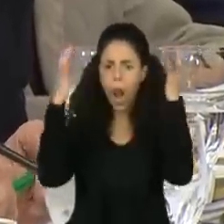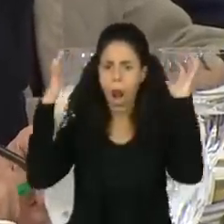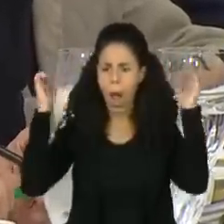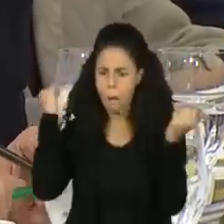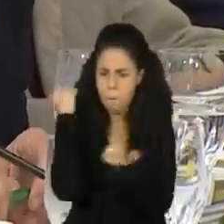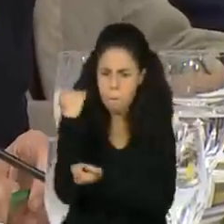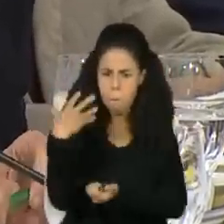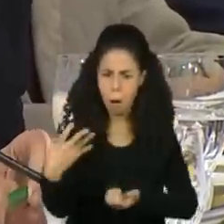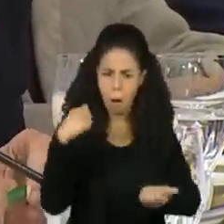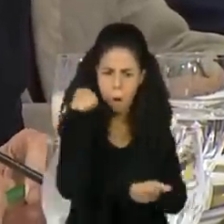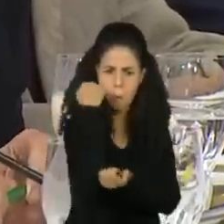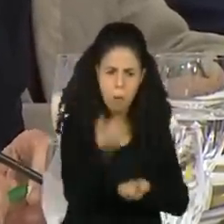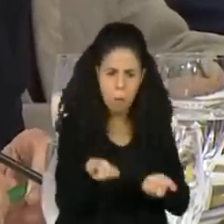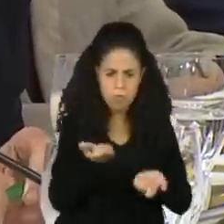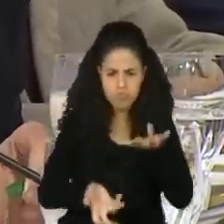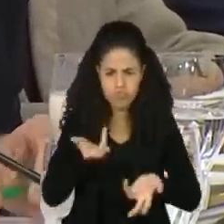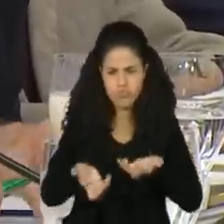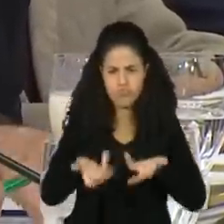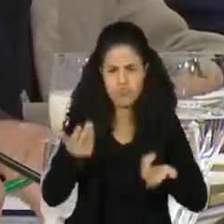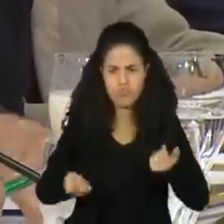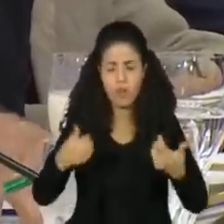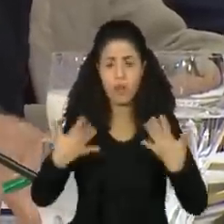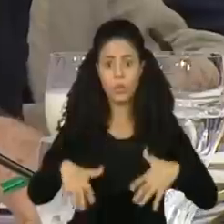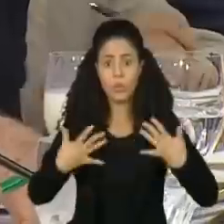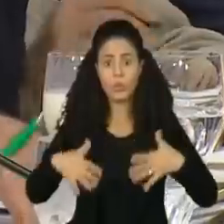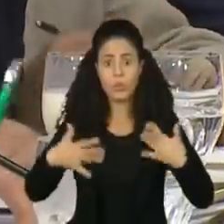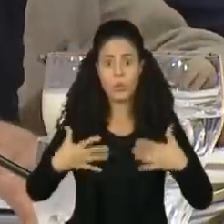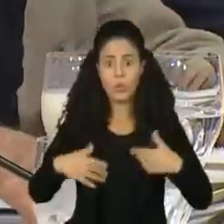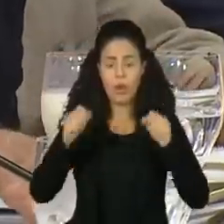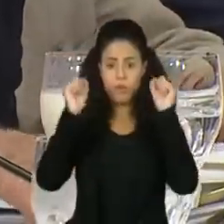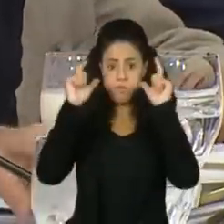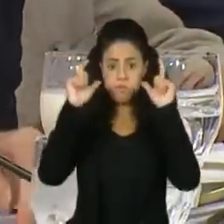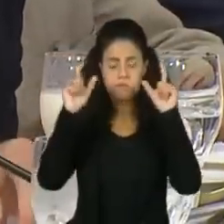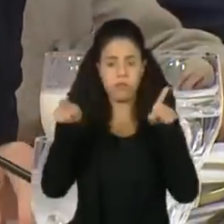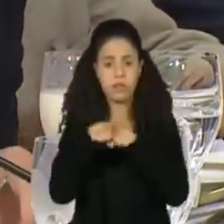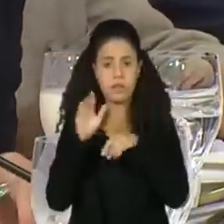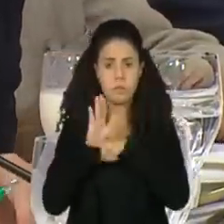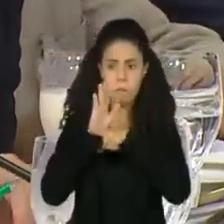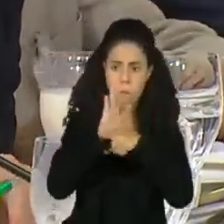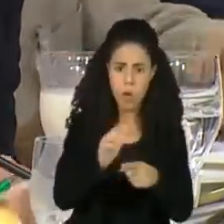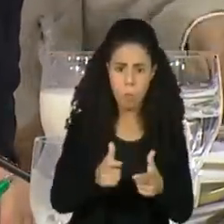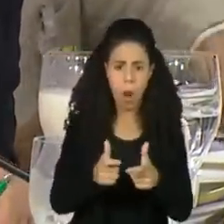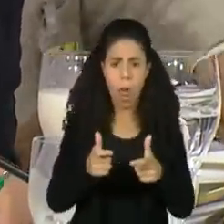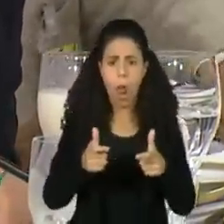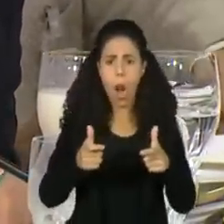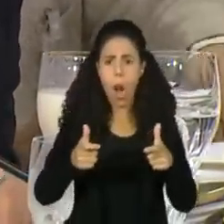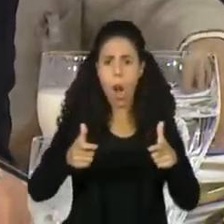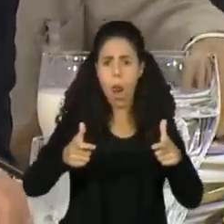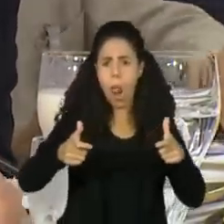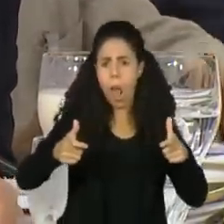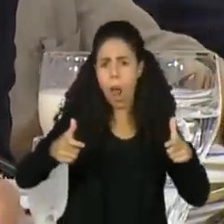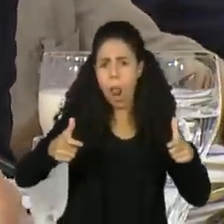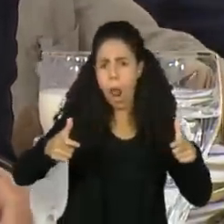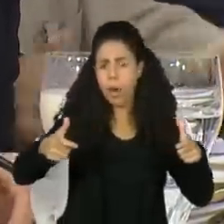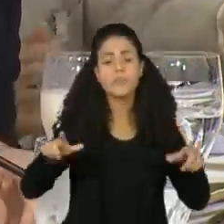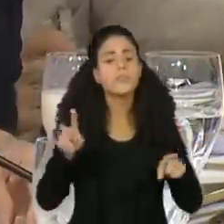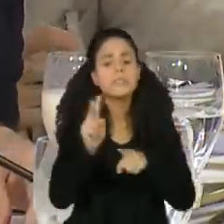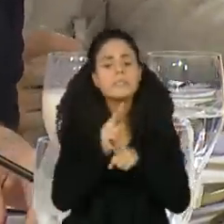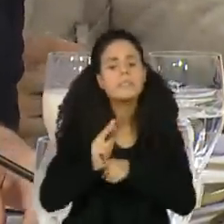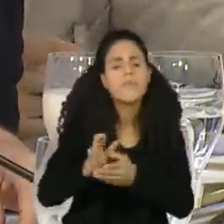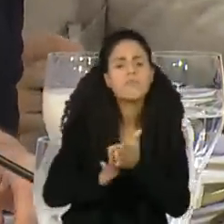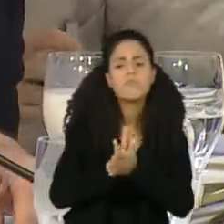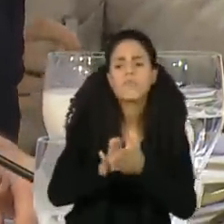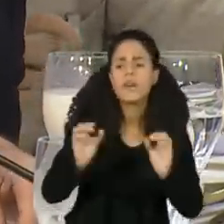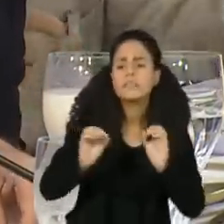estão mostrando um crescimento assustador o Ibama tá dando menos books meras operações